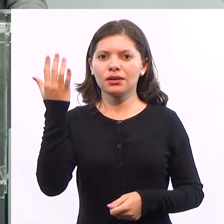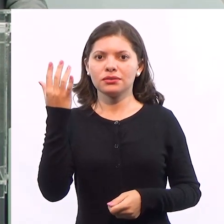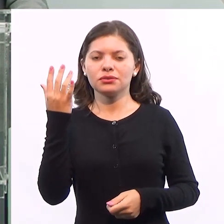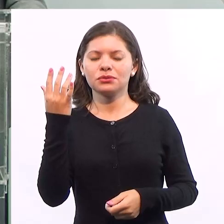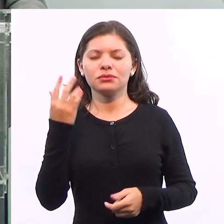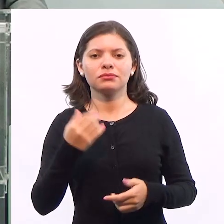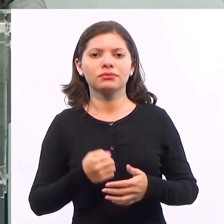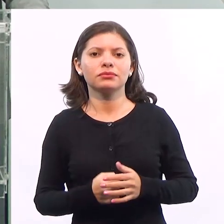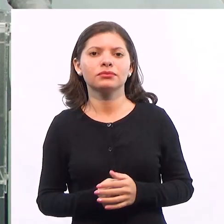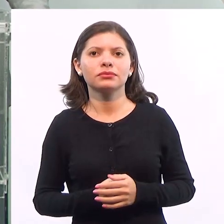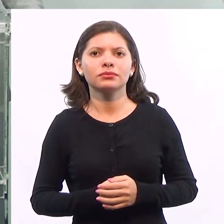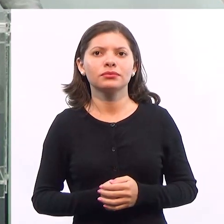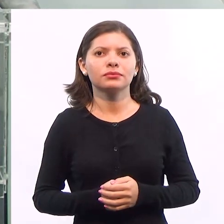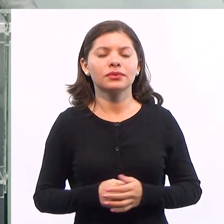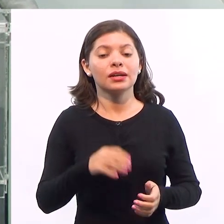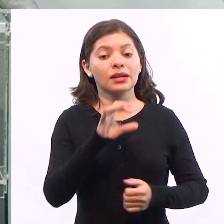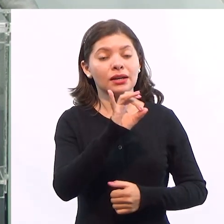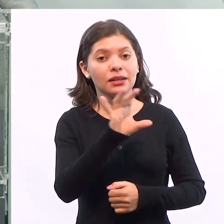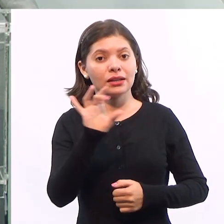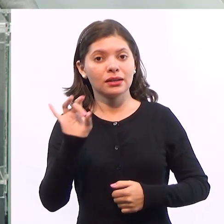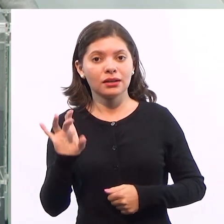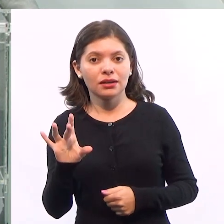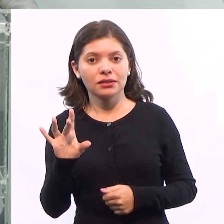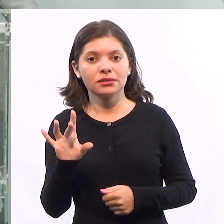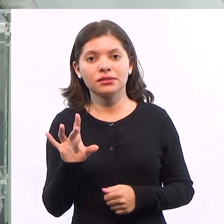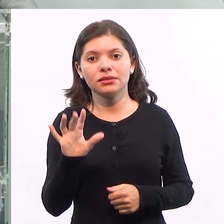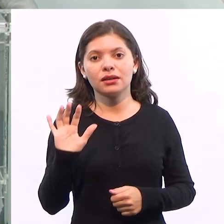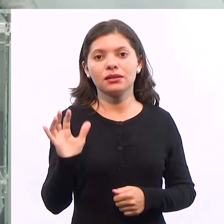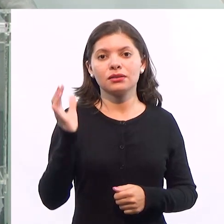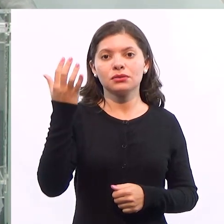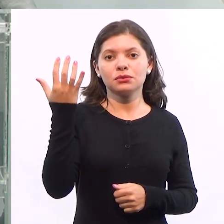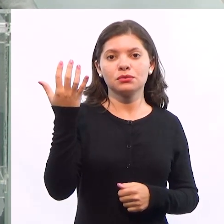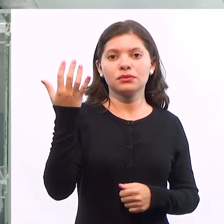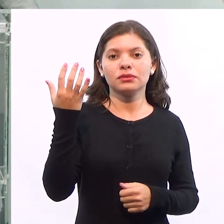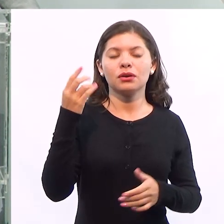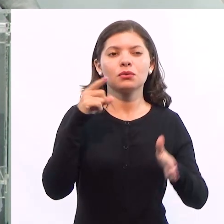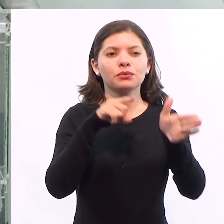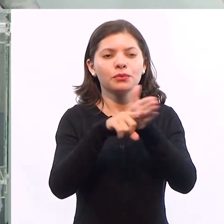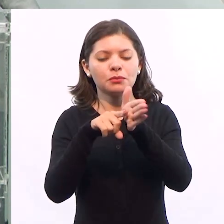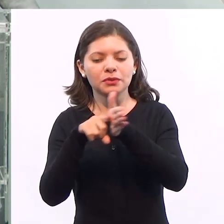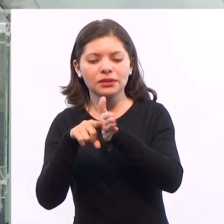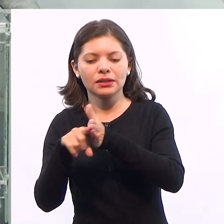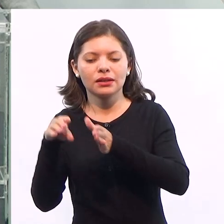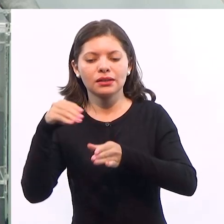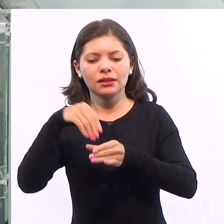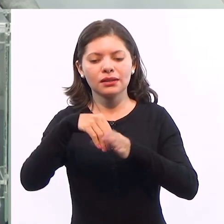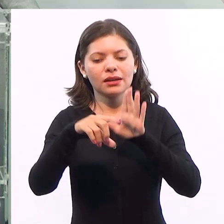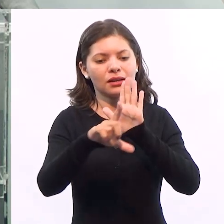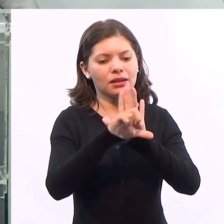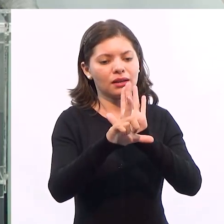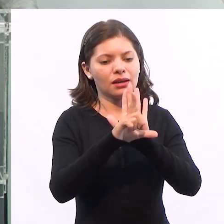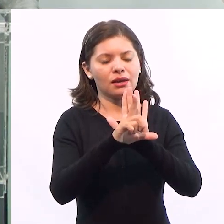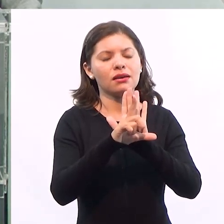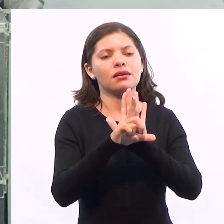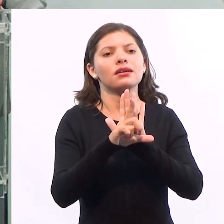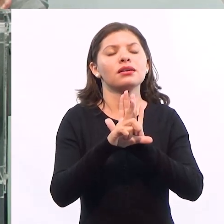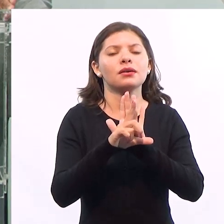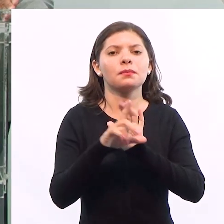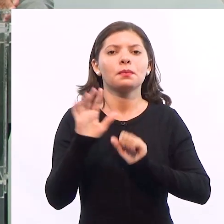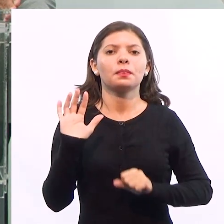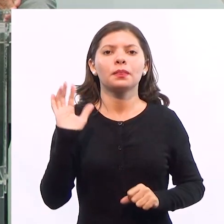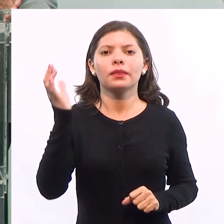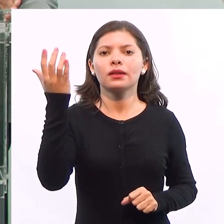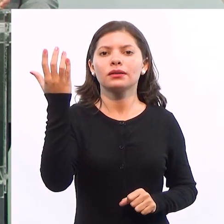professor? Todo caso é o mesmo? Não. Cada caso é um caso e cada um vai ter uma solução. E eles vão buscar dentro